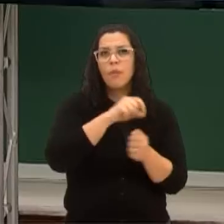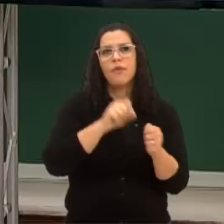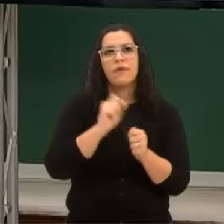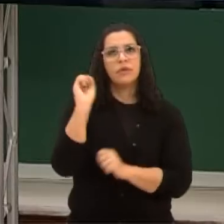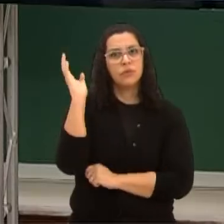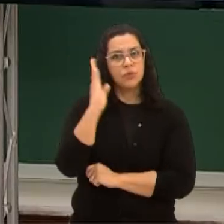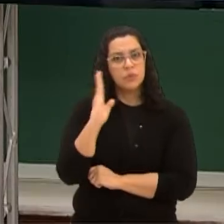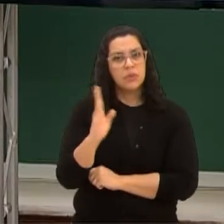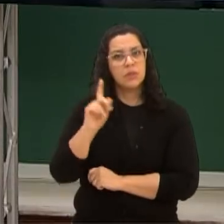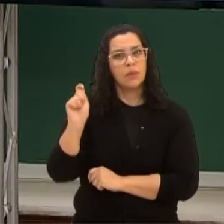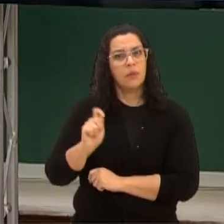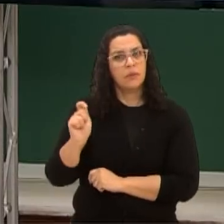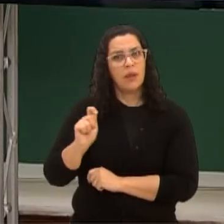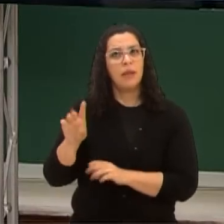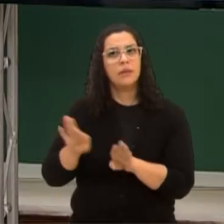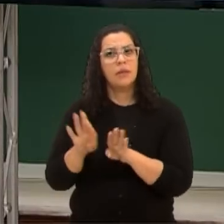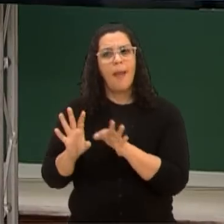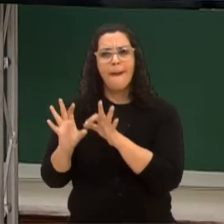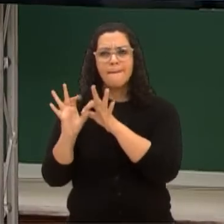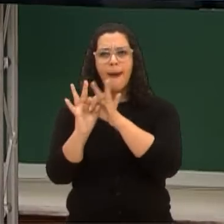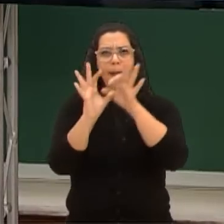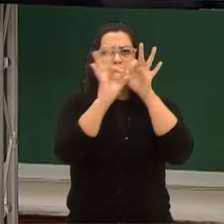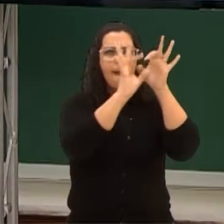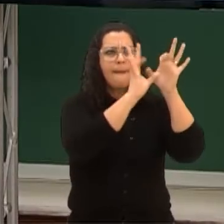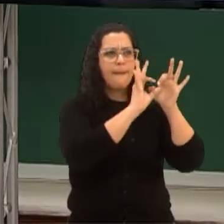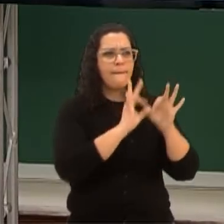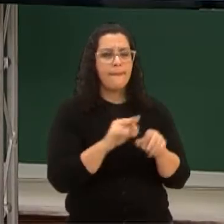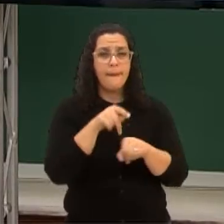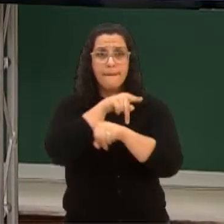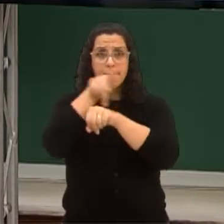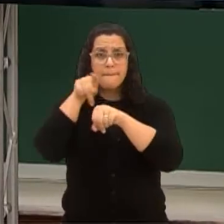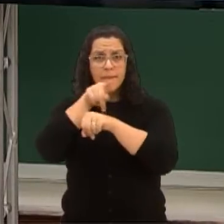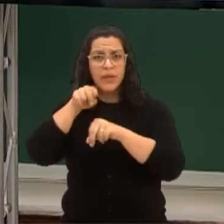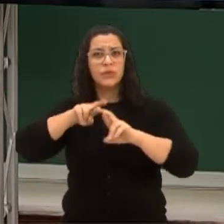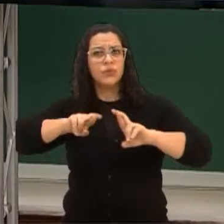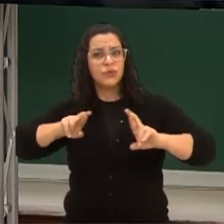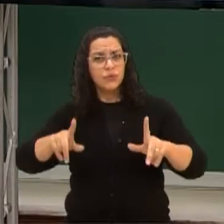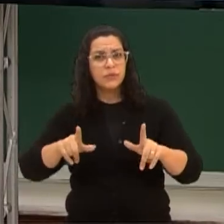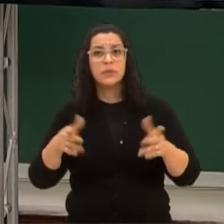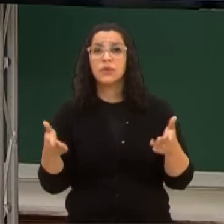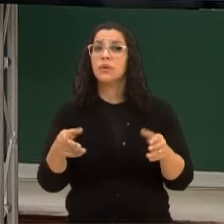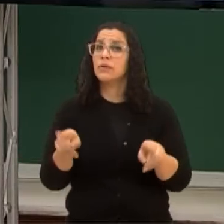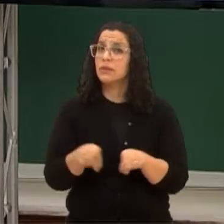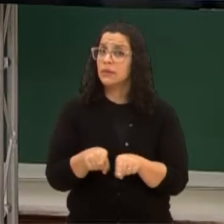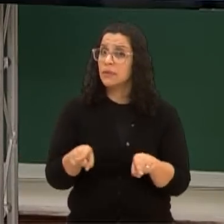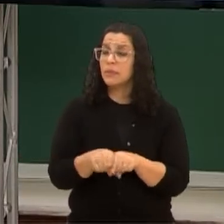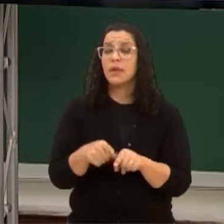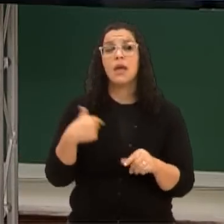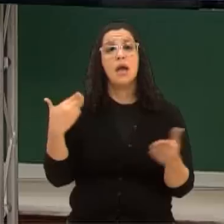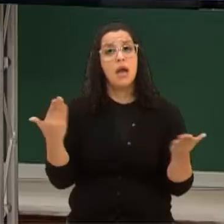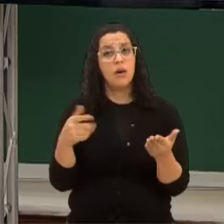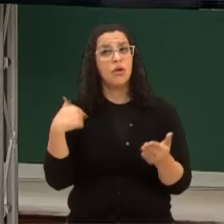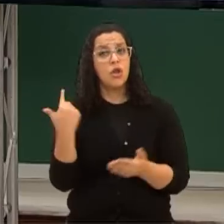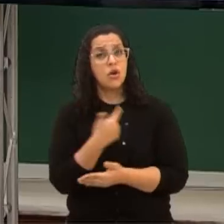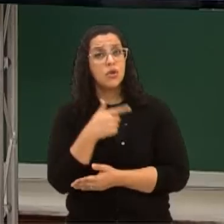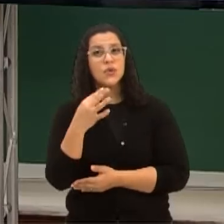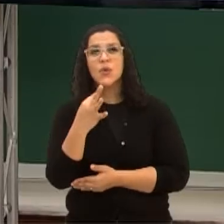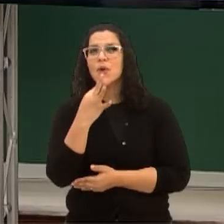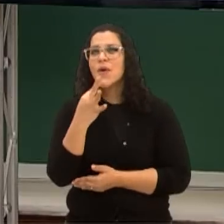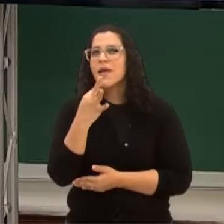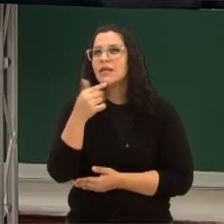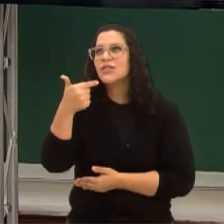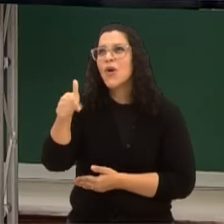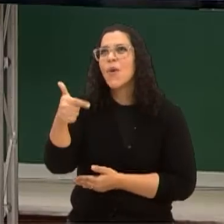o Brasil possa conectar-se com diferentes países e, claro, isso acaba também fazendo com que a gente